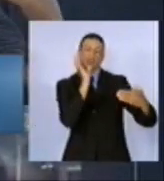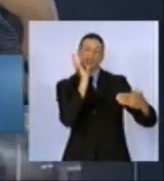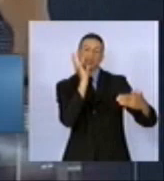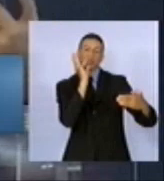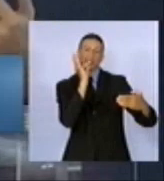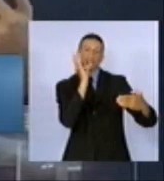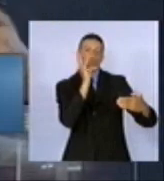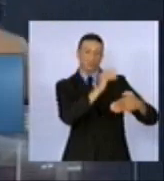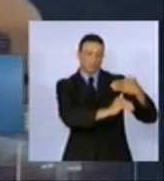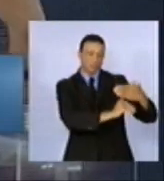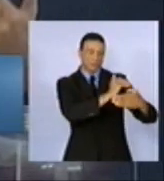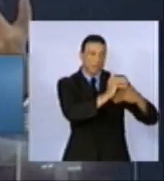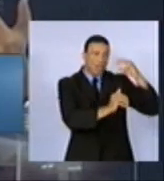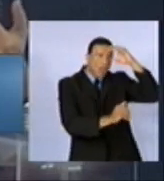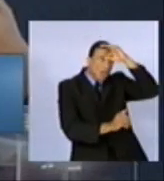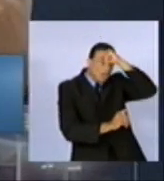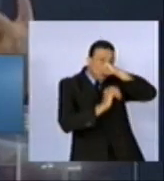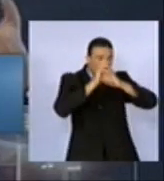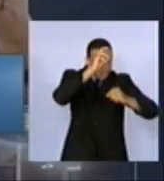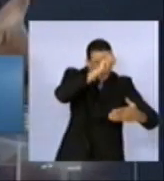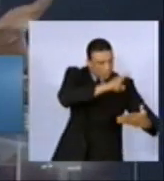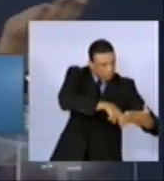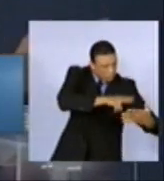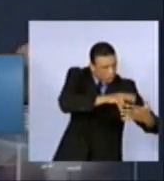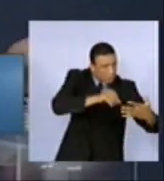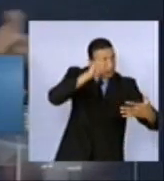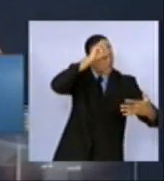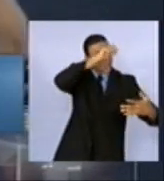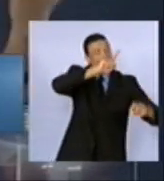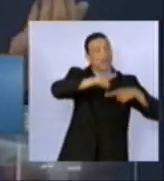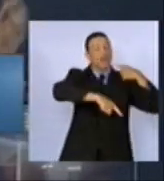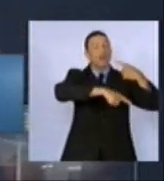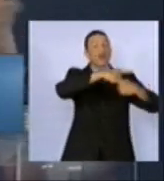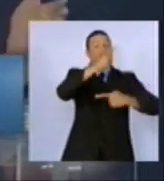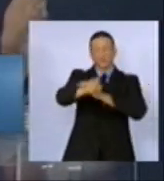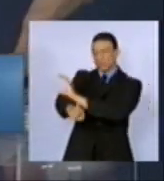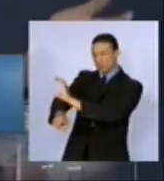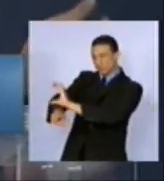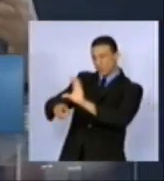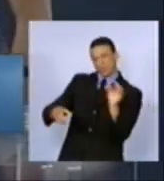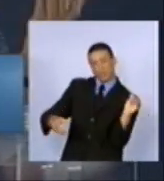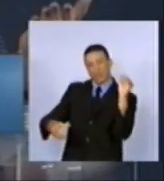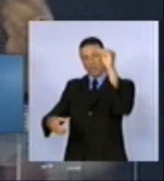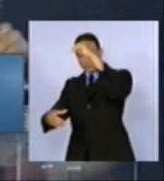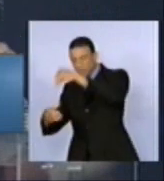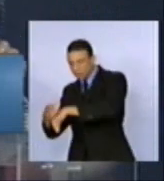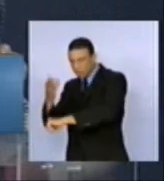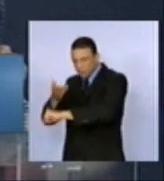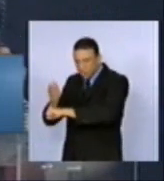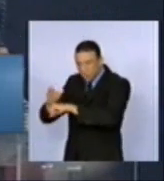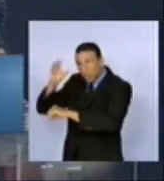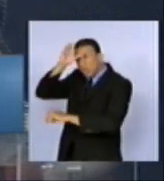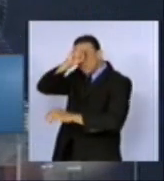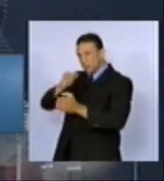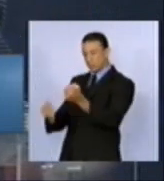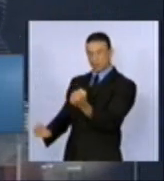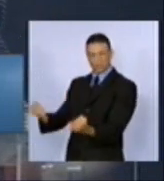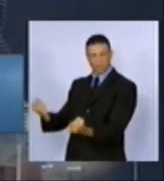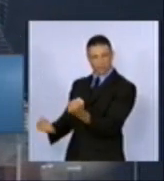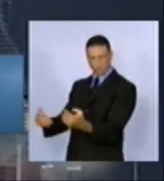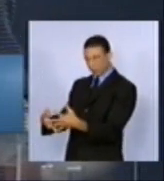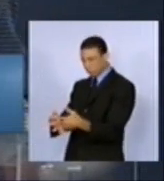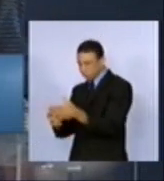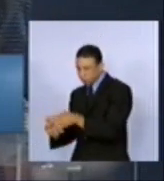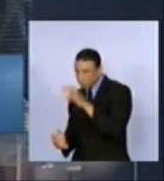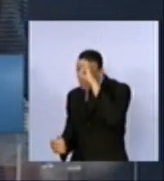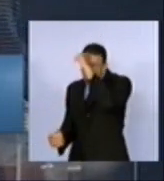então para se alfabetizar E aí está apto a ser absorvido a ser eh realocado numa na na dentro da própria